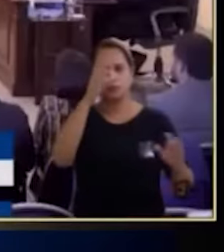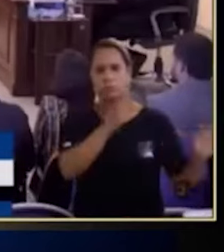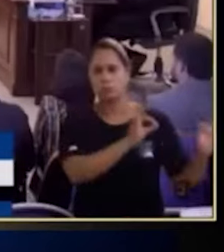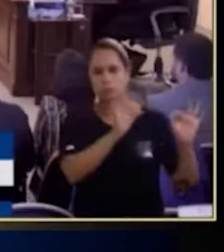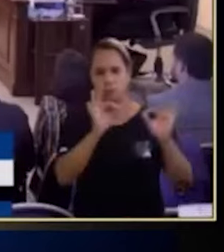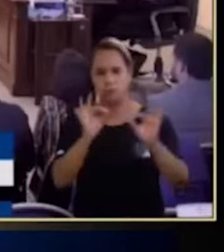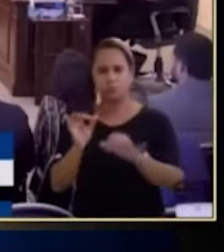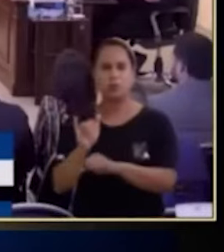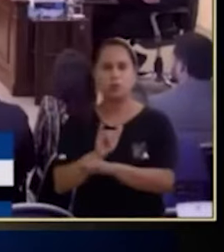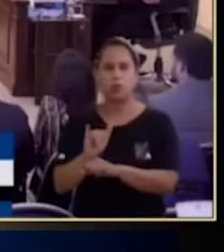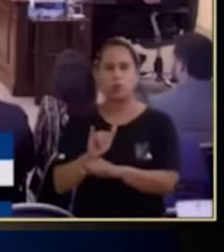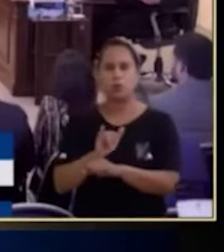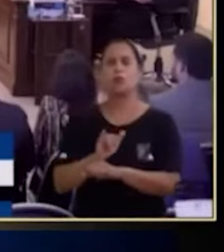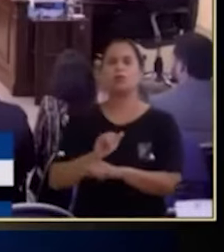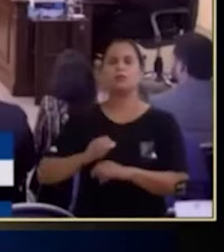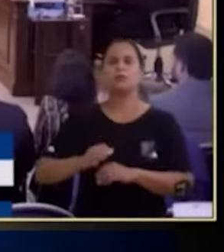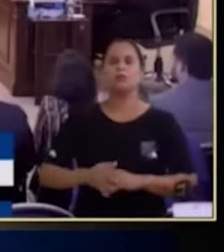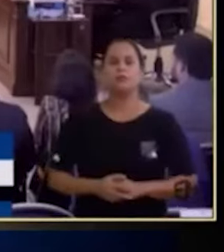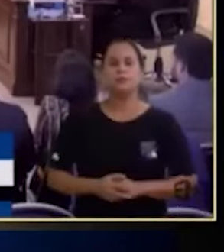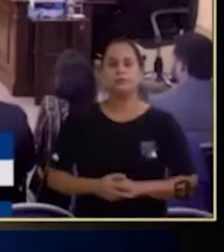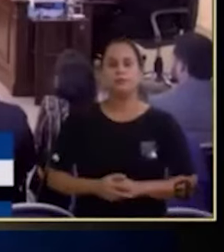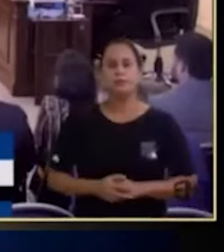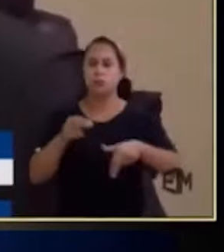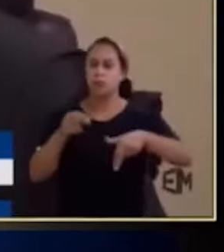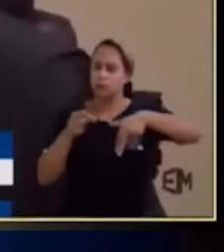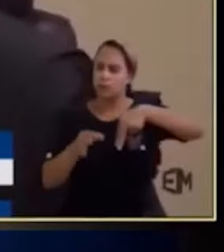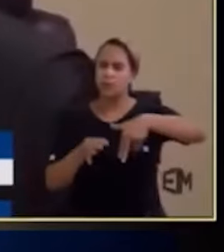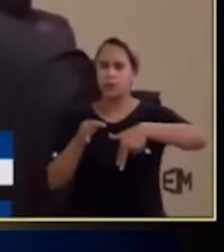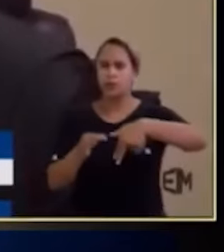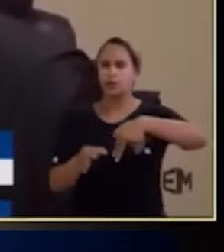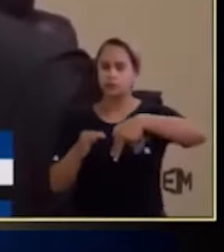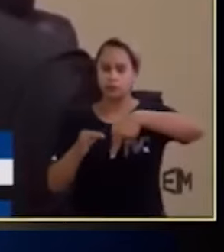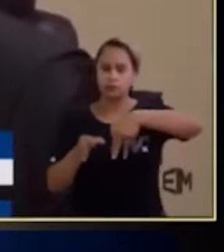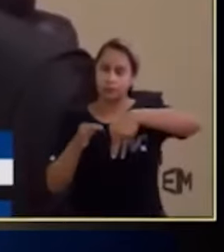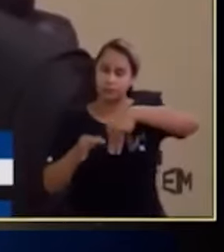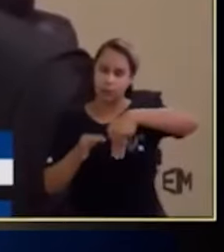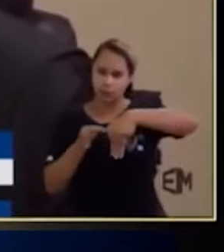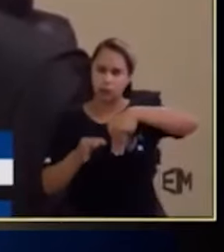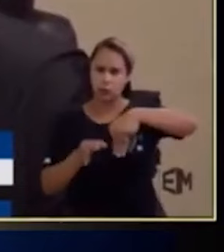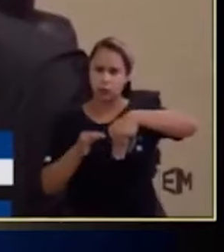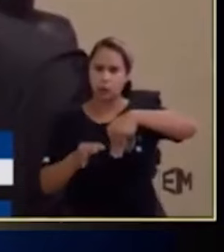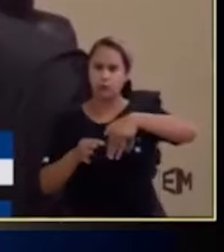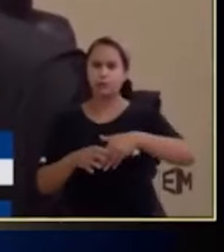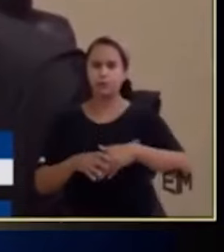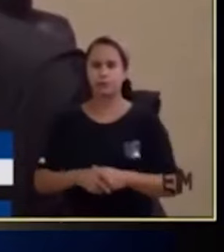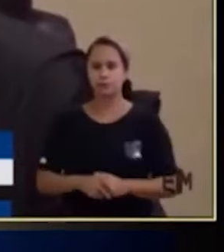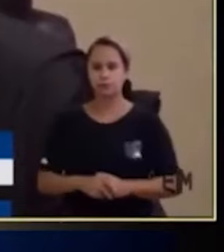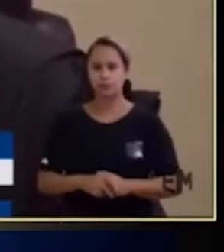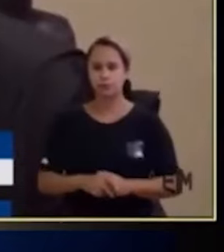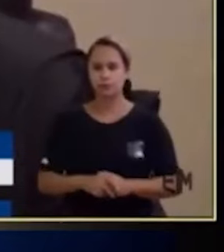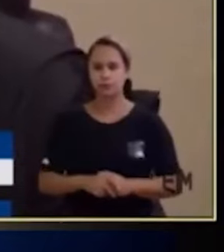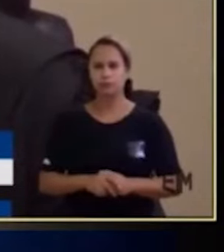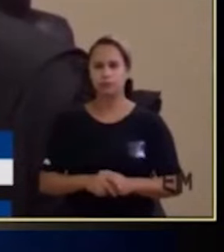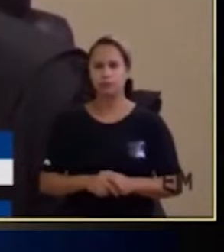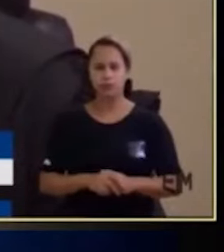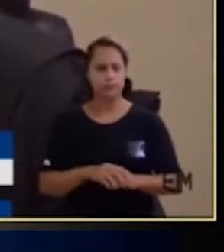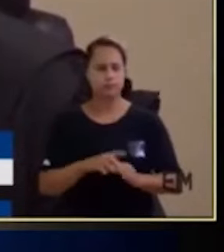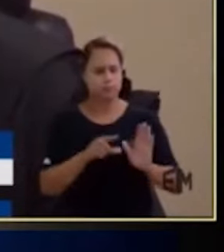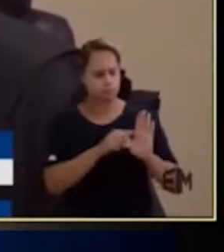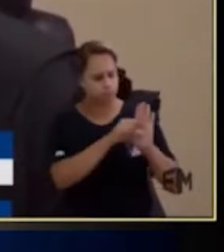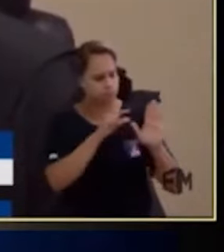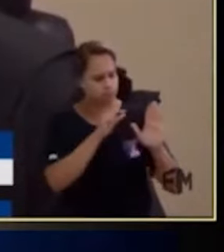argumentaram que ele cometeu esse abuso na disputa do Senado por ter gasto né nos meses anteriores mais de 2 milhões na pré-campanha